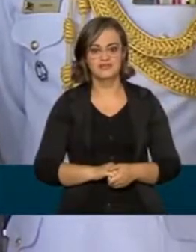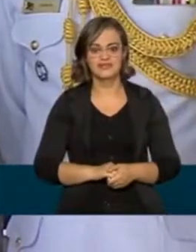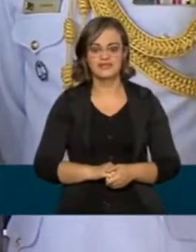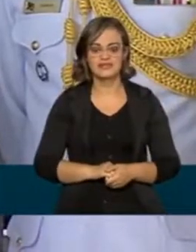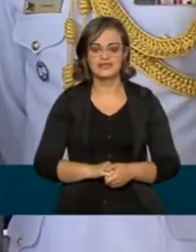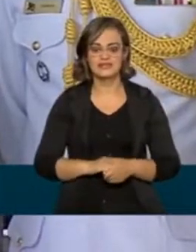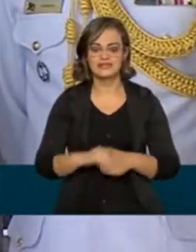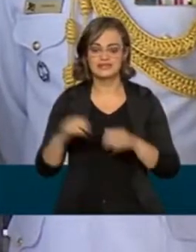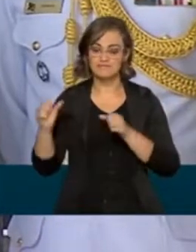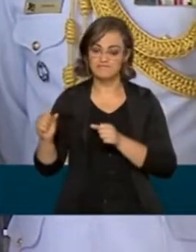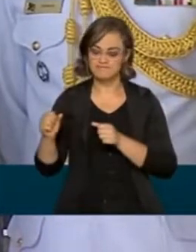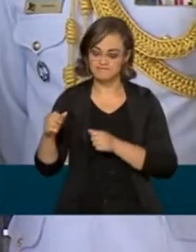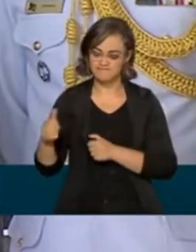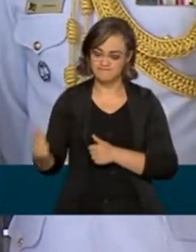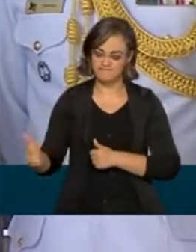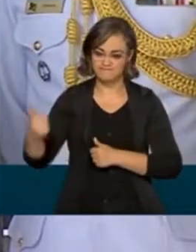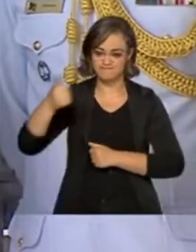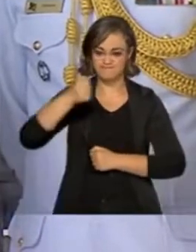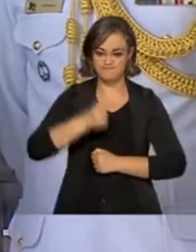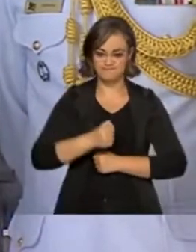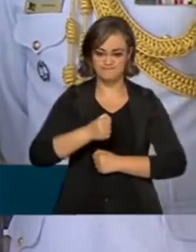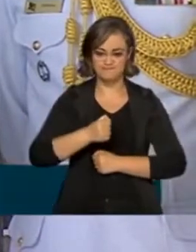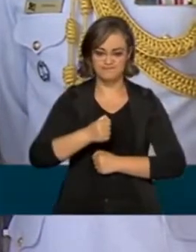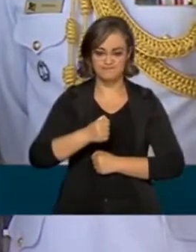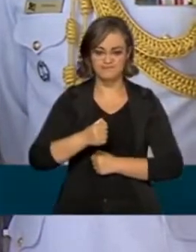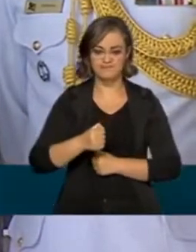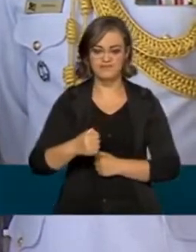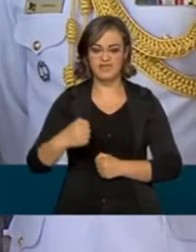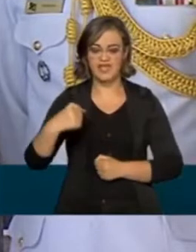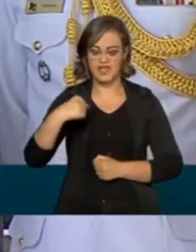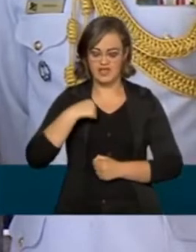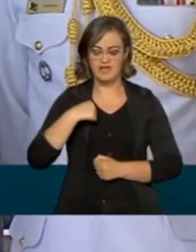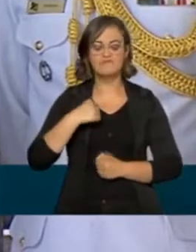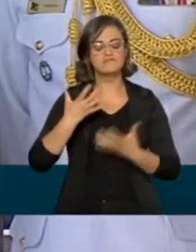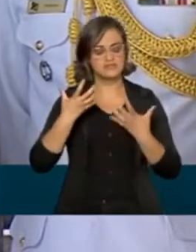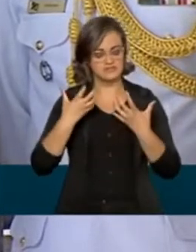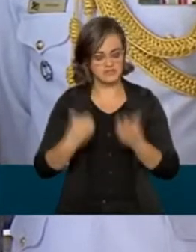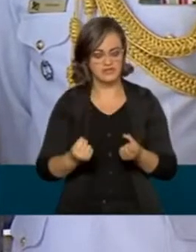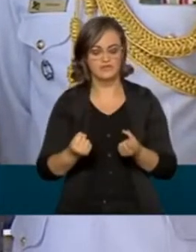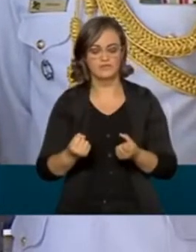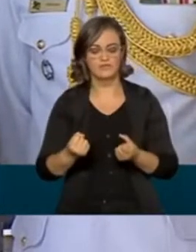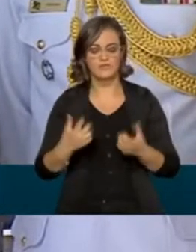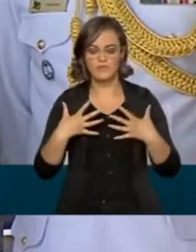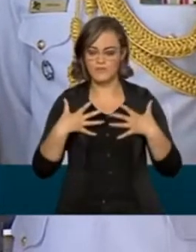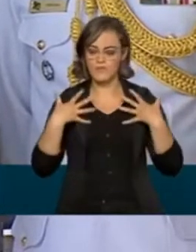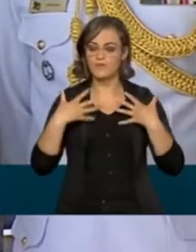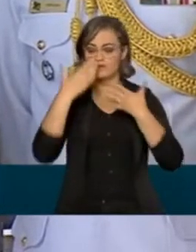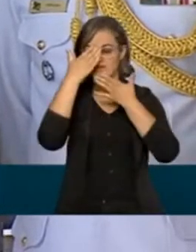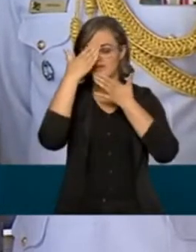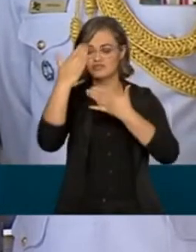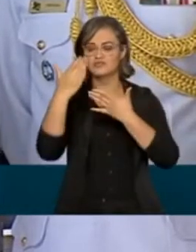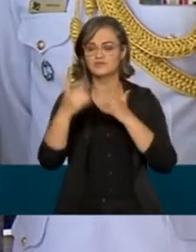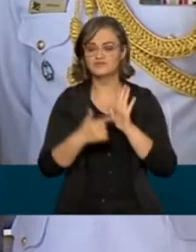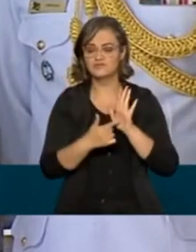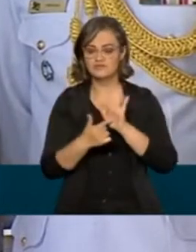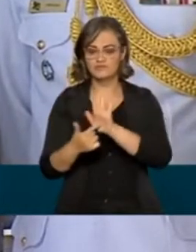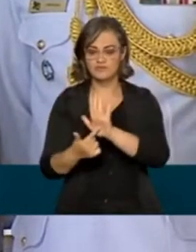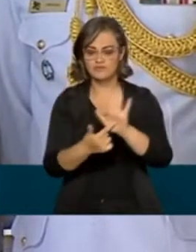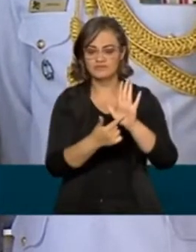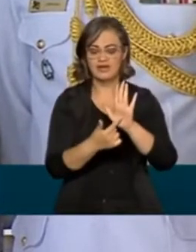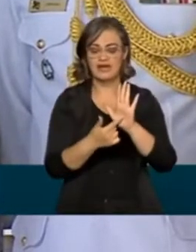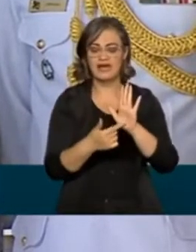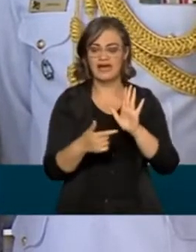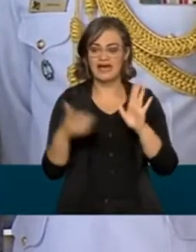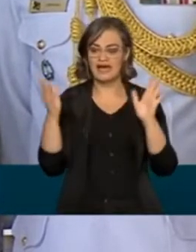Passagem de comando da Marinha. Cumpro com honra e gratidão a tarefa de apresentar as despedidas